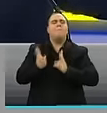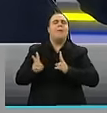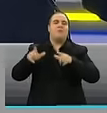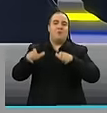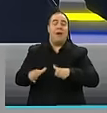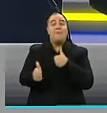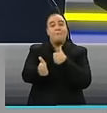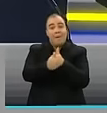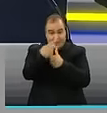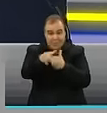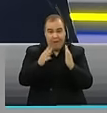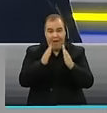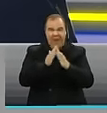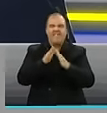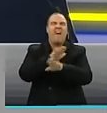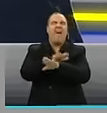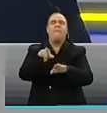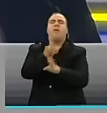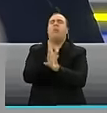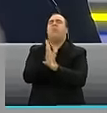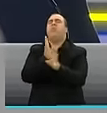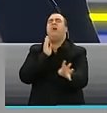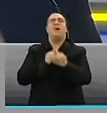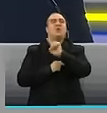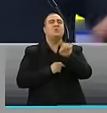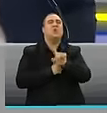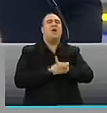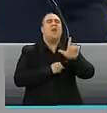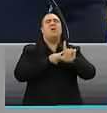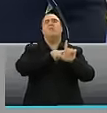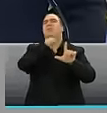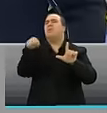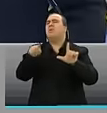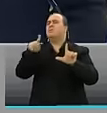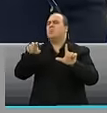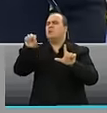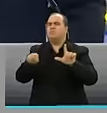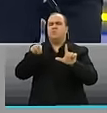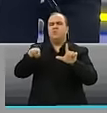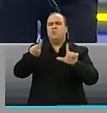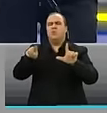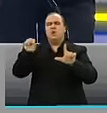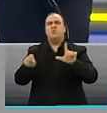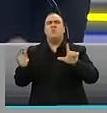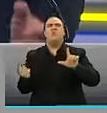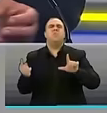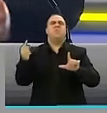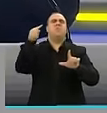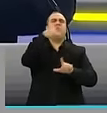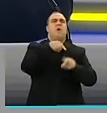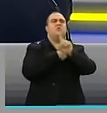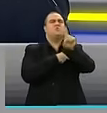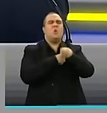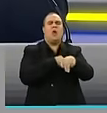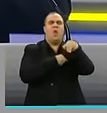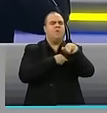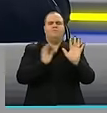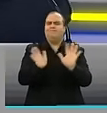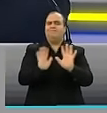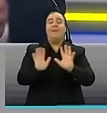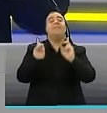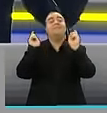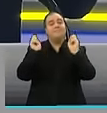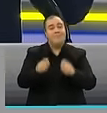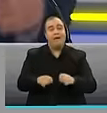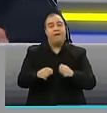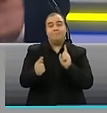casa. Eu também fui pro pau aqui também. Você quer da Zona Leste te jogarem pra Zona Sul, você quer da Zona Sul te jogarem pra Zona Norte, você vai poder fazer